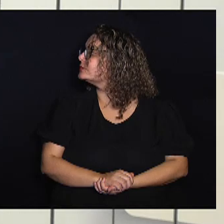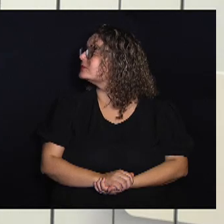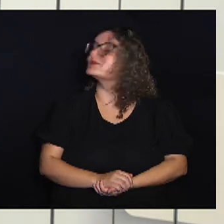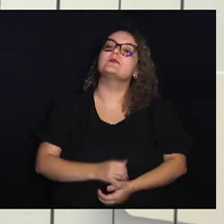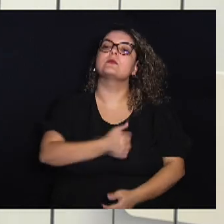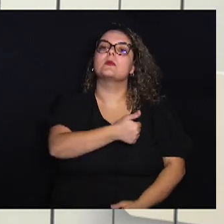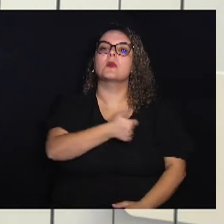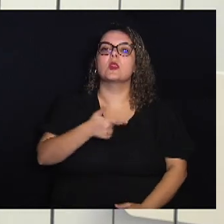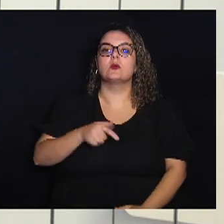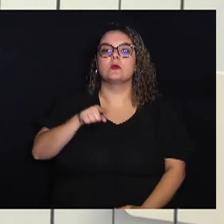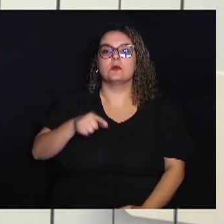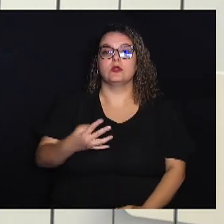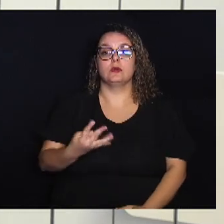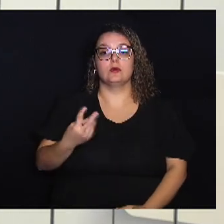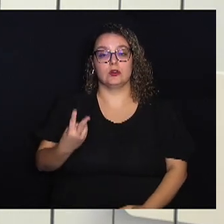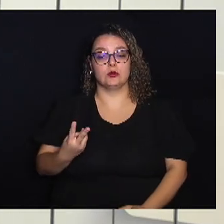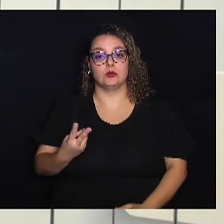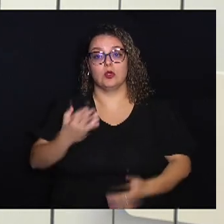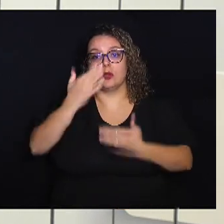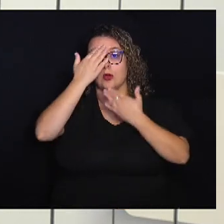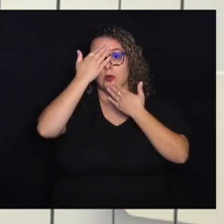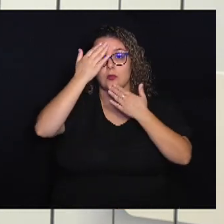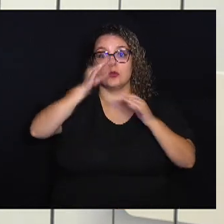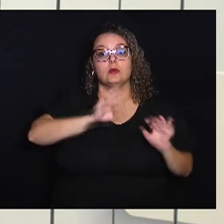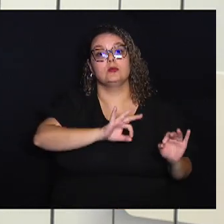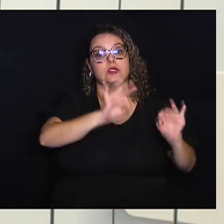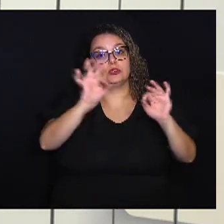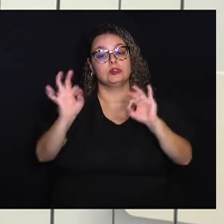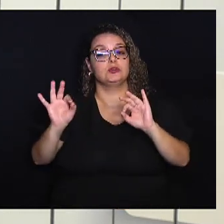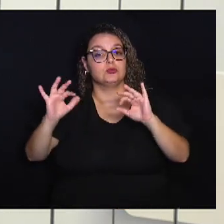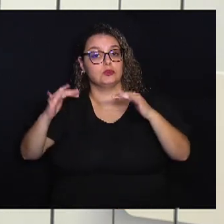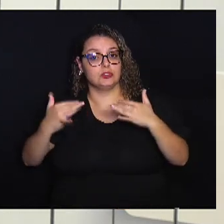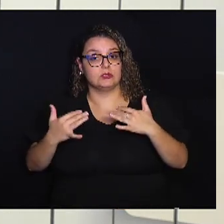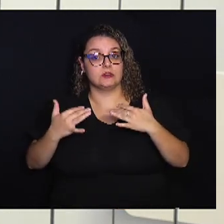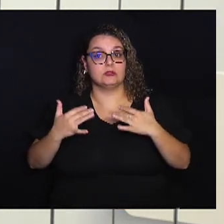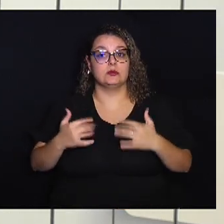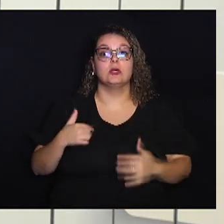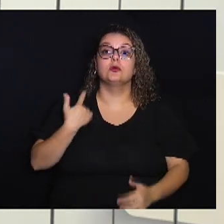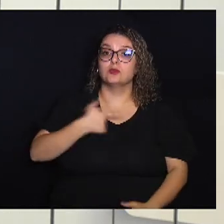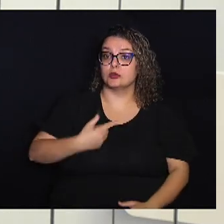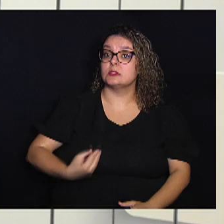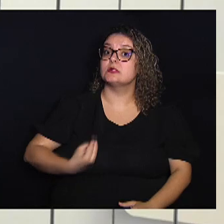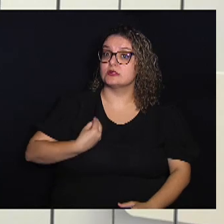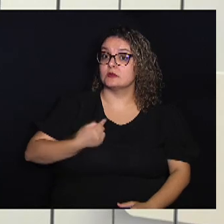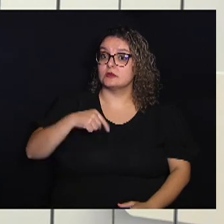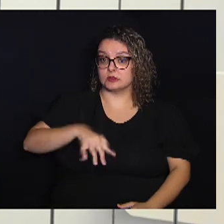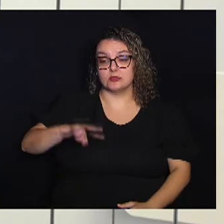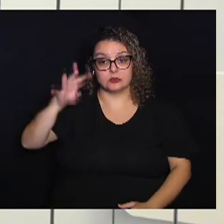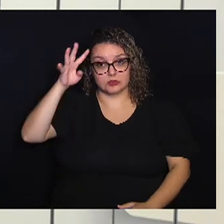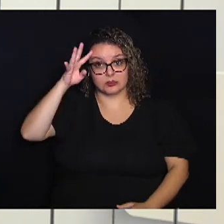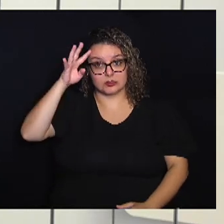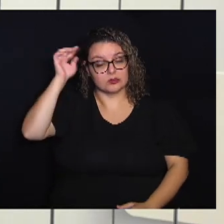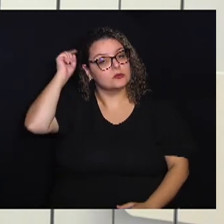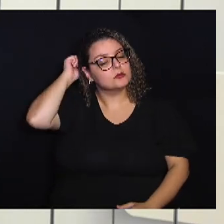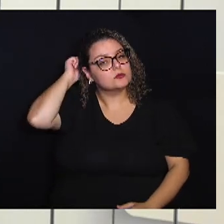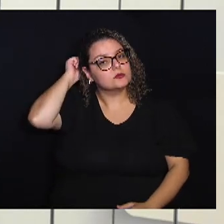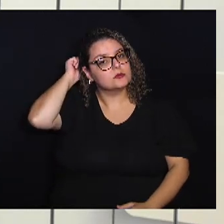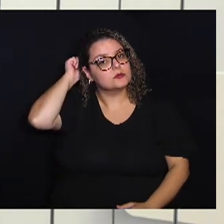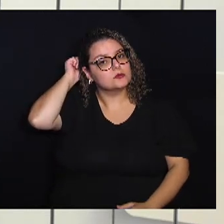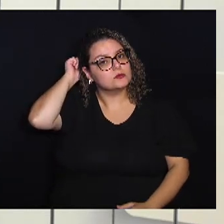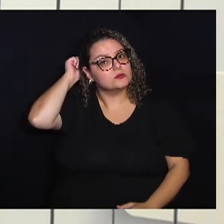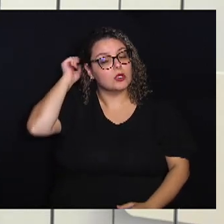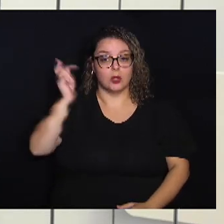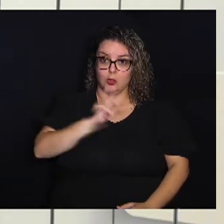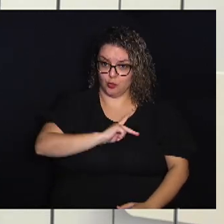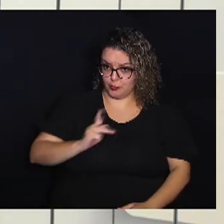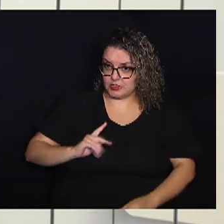12h mais 42 minutos. Muito obrigado pela sua companhia, pela sua audiência. Estamos ao vivo nesta quarta-feira. E olha só, o presidente